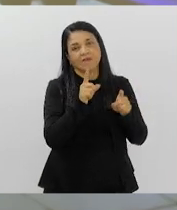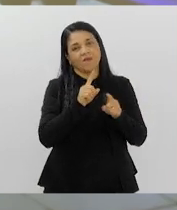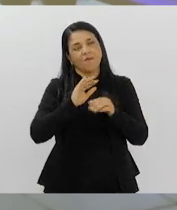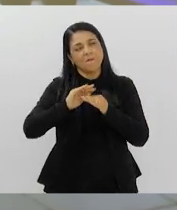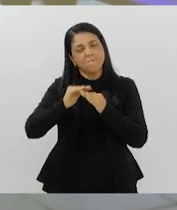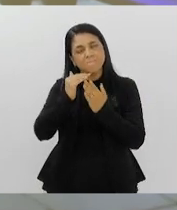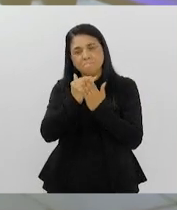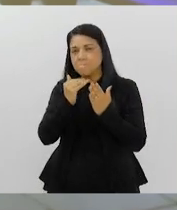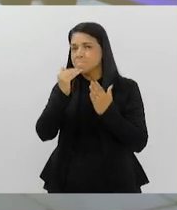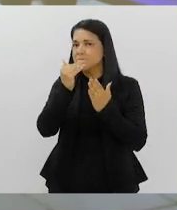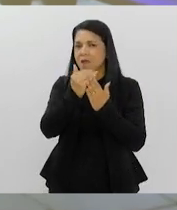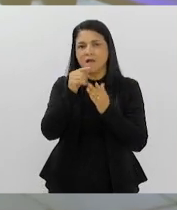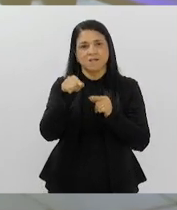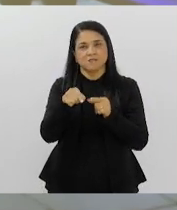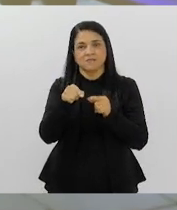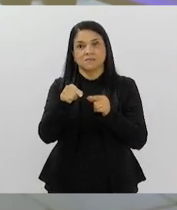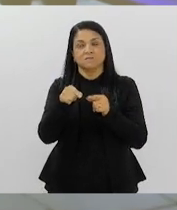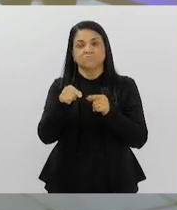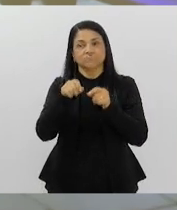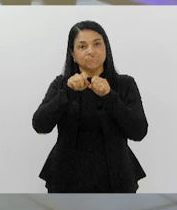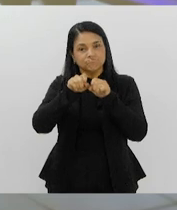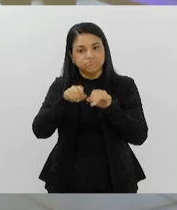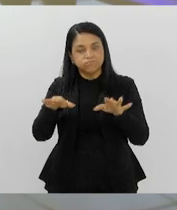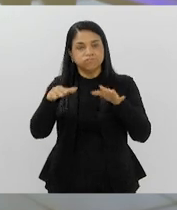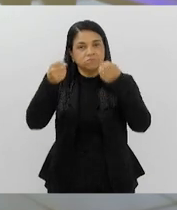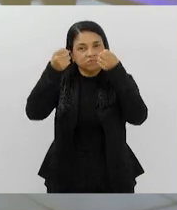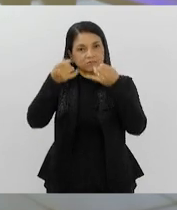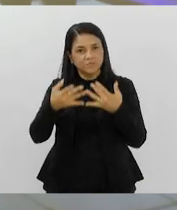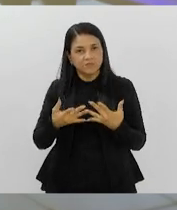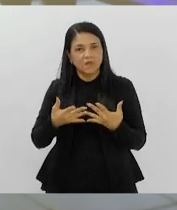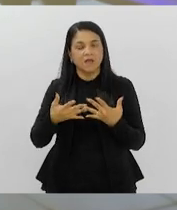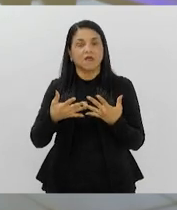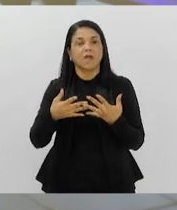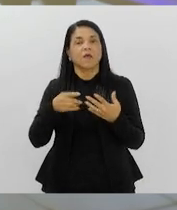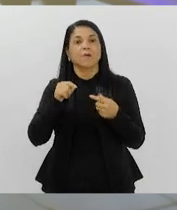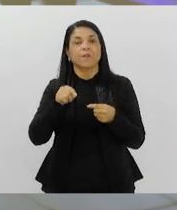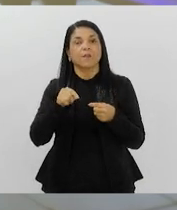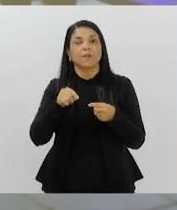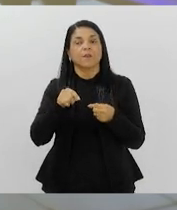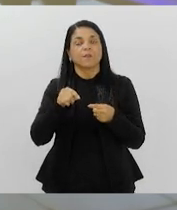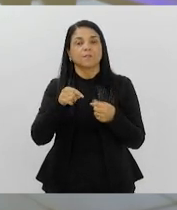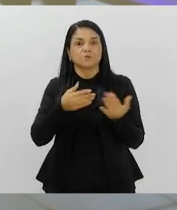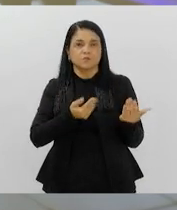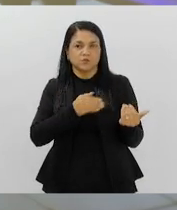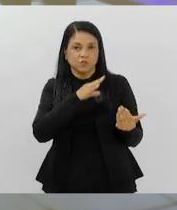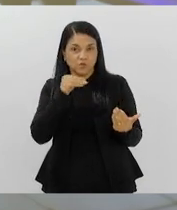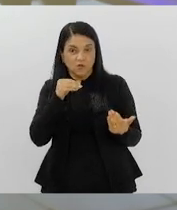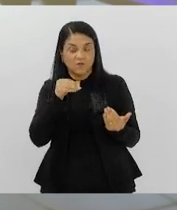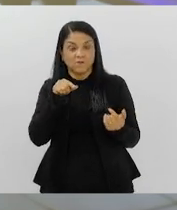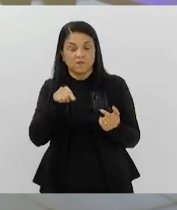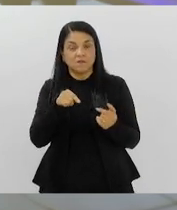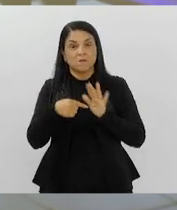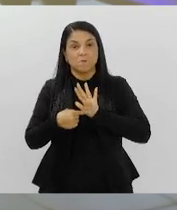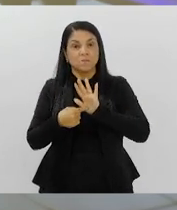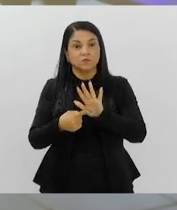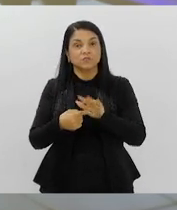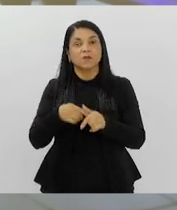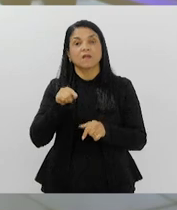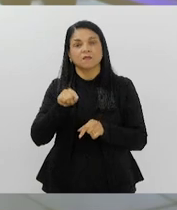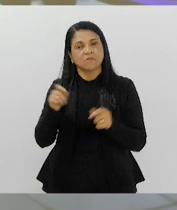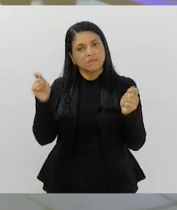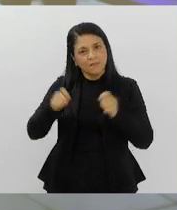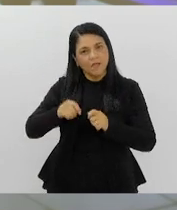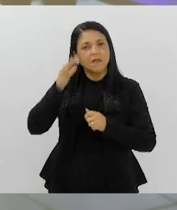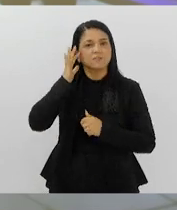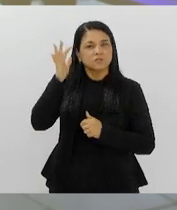disso. Então, eles vão ali expandir o leque deles para aquelas crianças e gerar, como a coronel na casa falou, sonhos e perspectivas